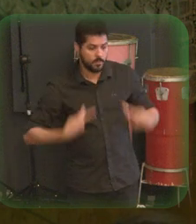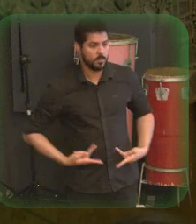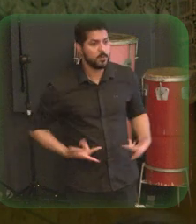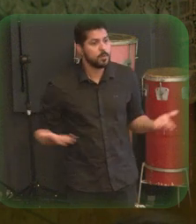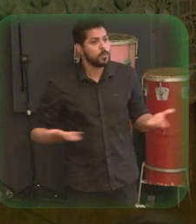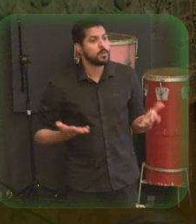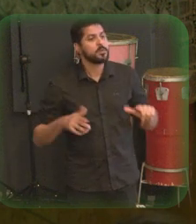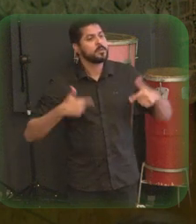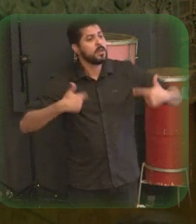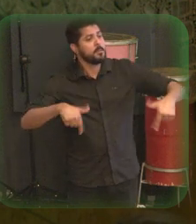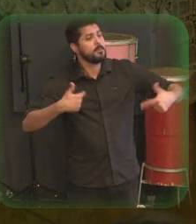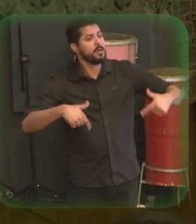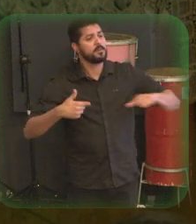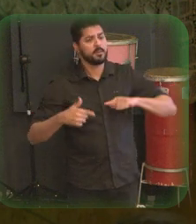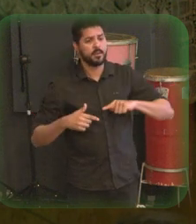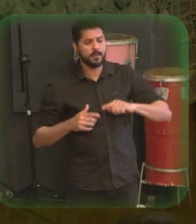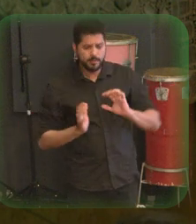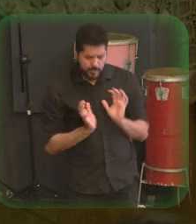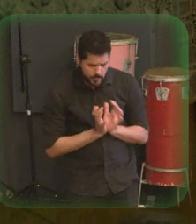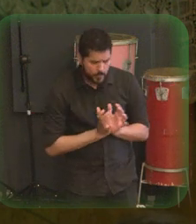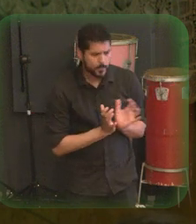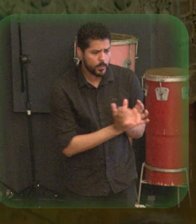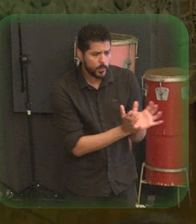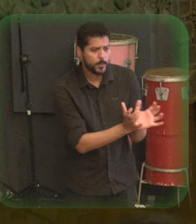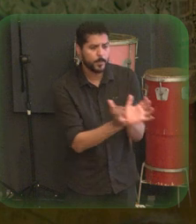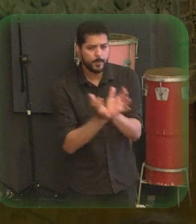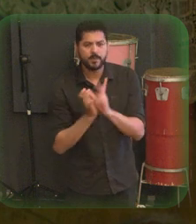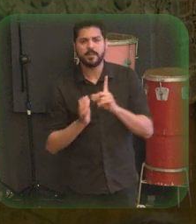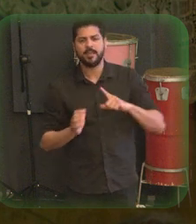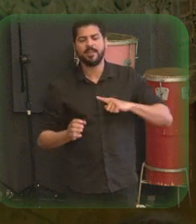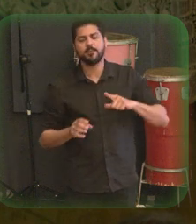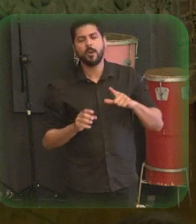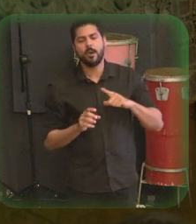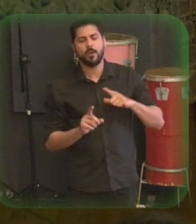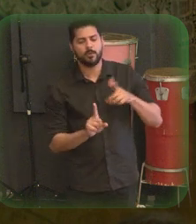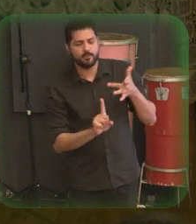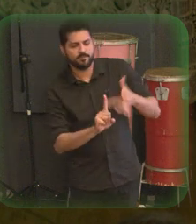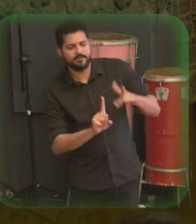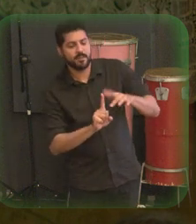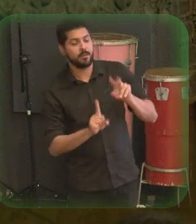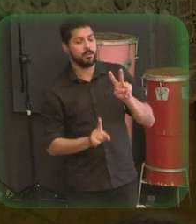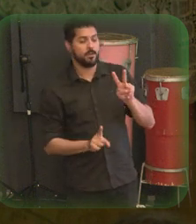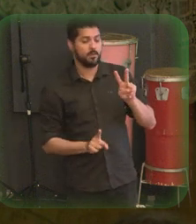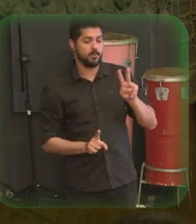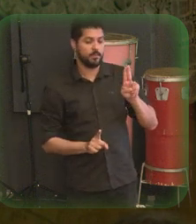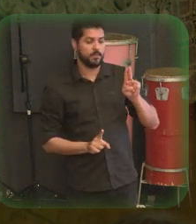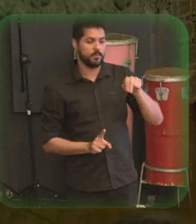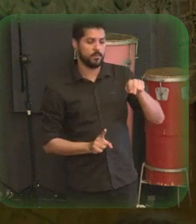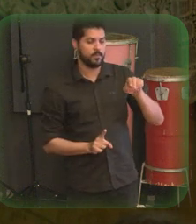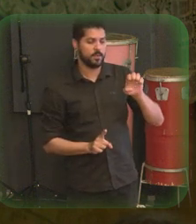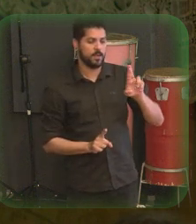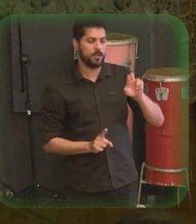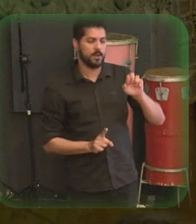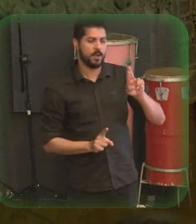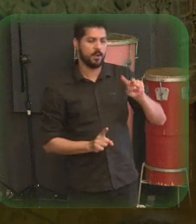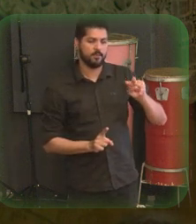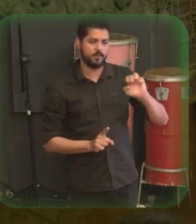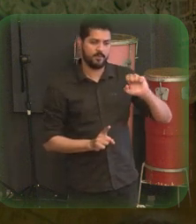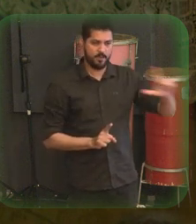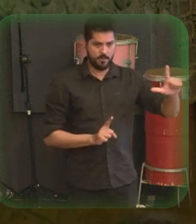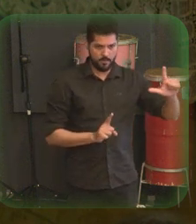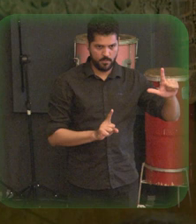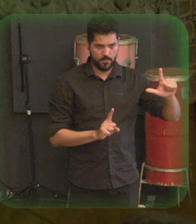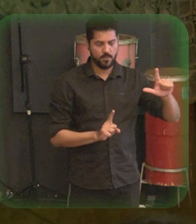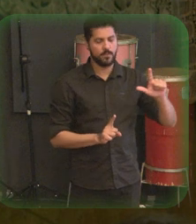com uma série de grupos sociais que são considerados vulneráveis ou vulnerabilizados e que até então não faziam parte